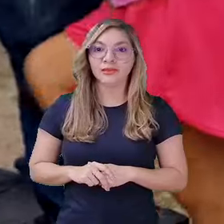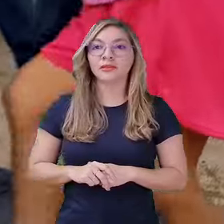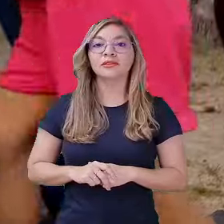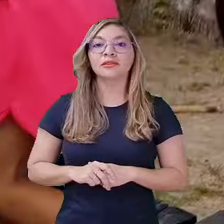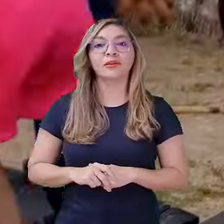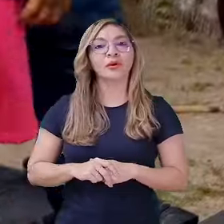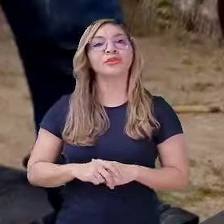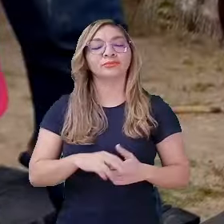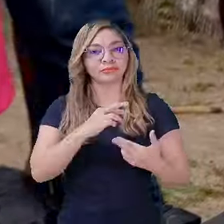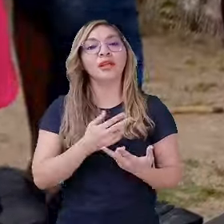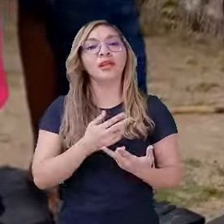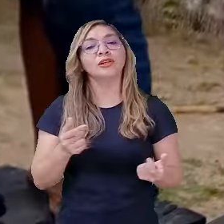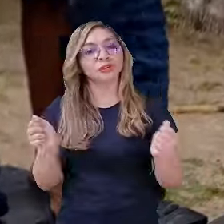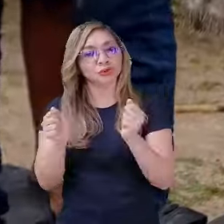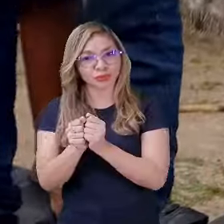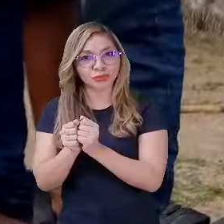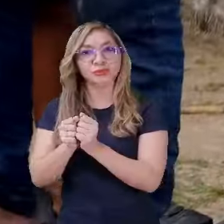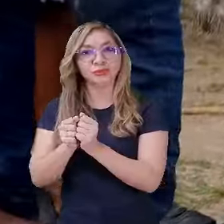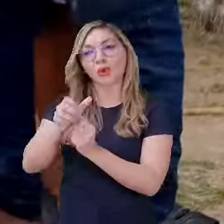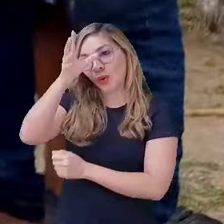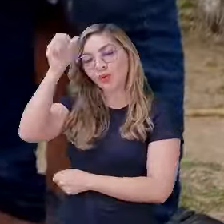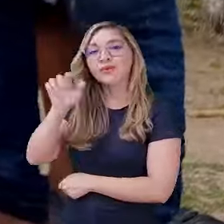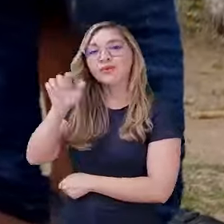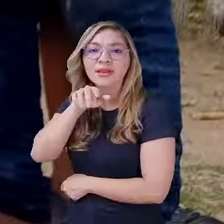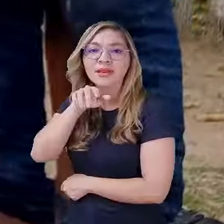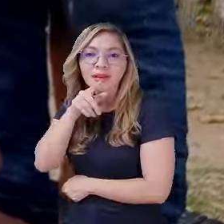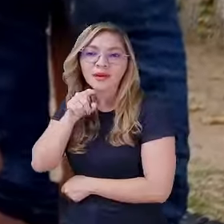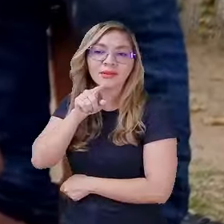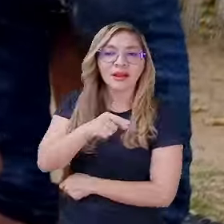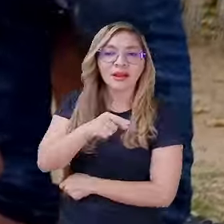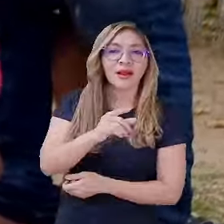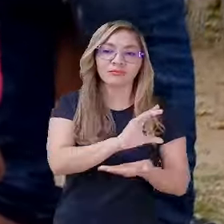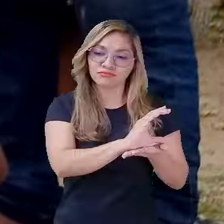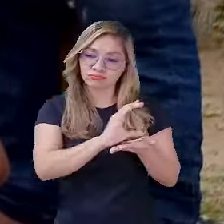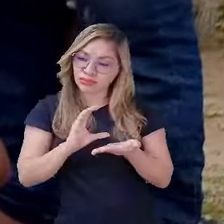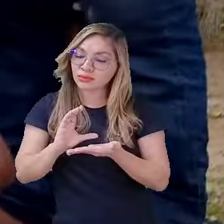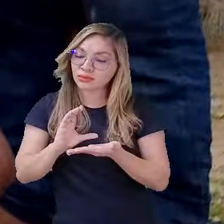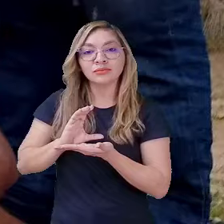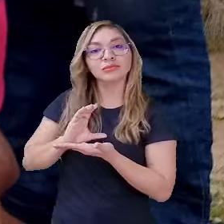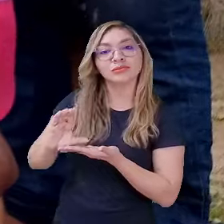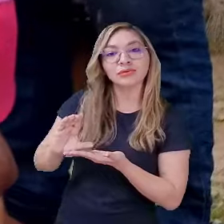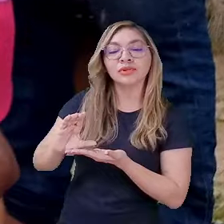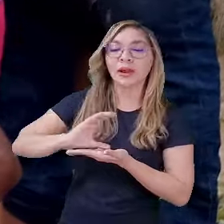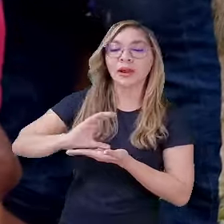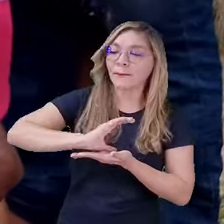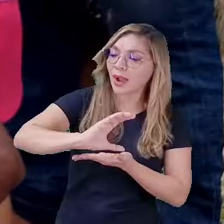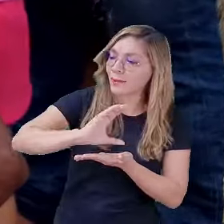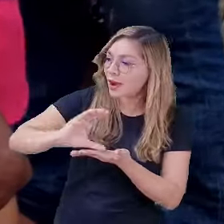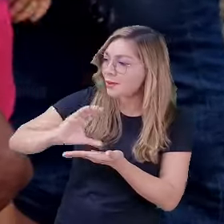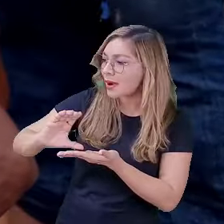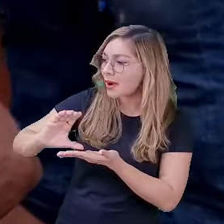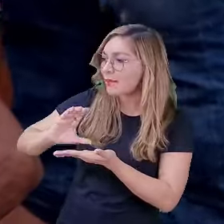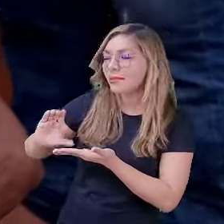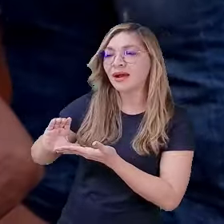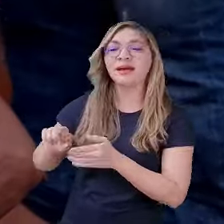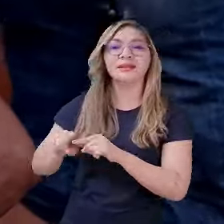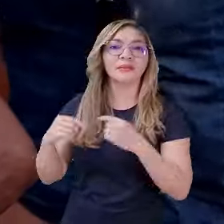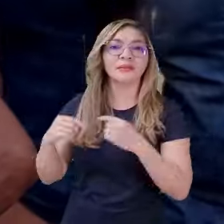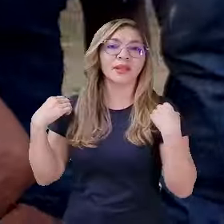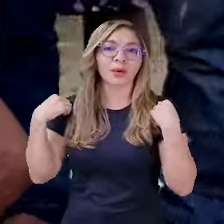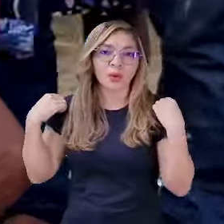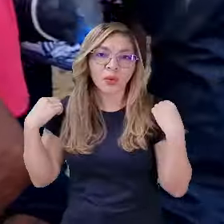Receita Federal e por intermédio da apreensão da Receita Federal foi possível distribuir essas roupas para